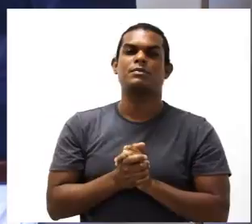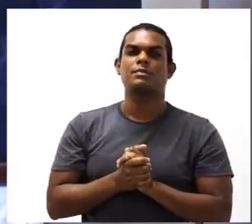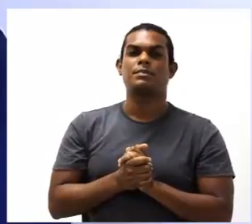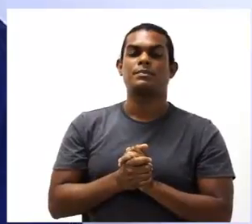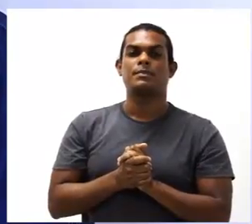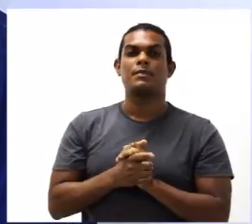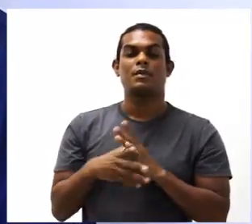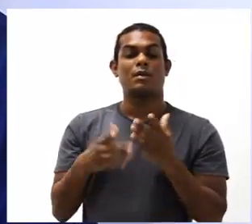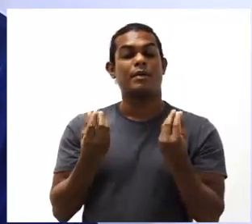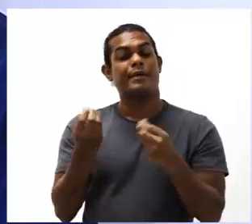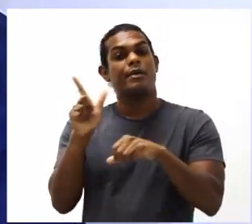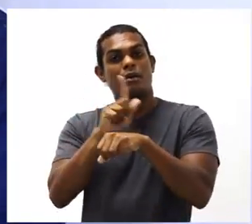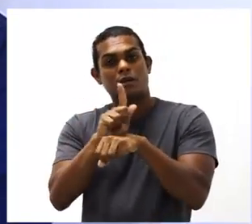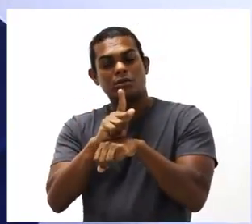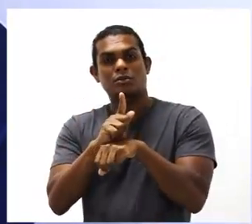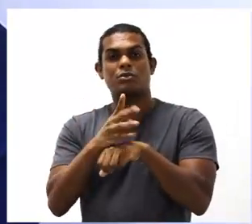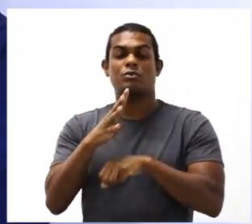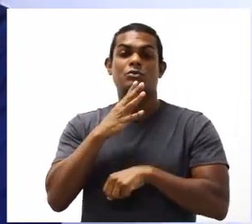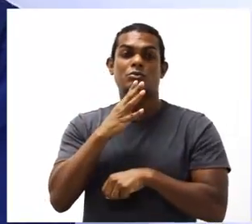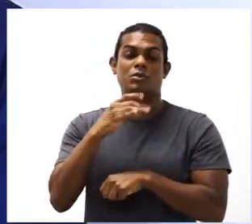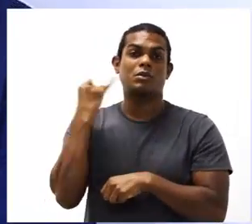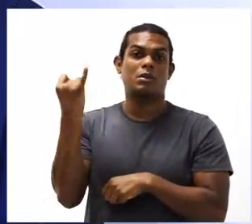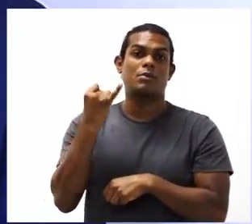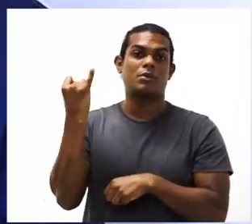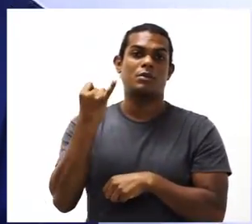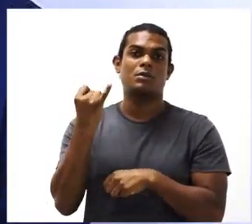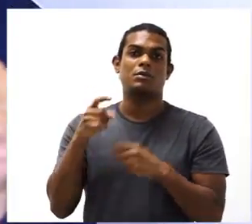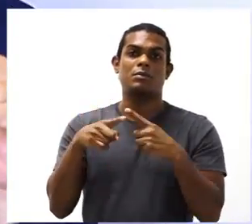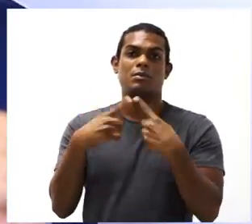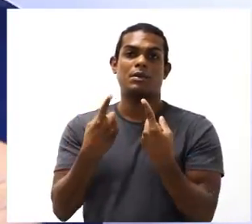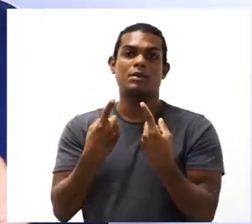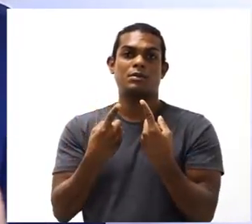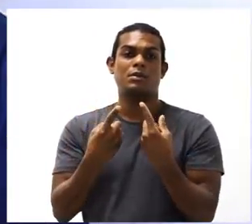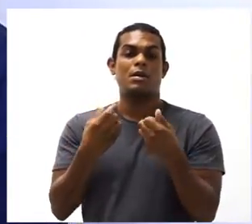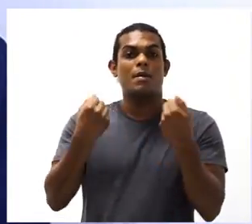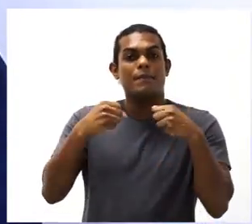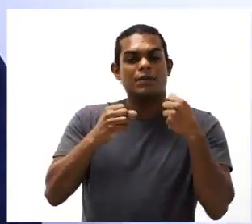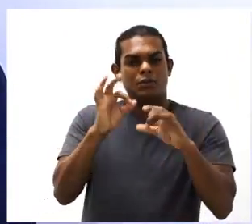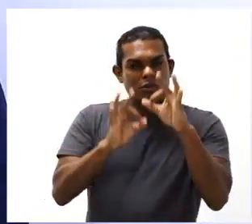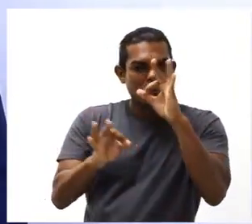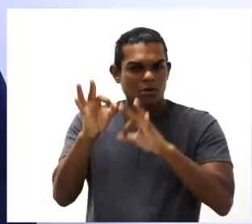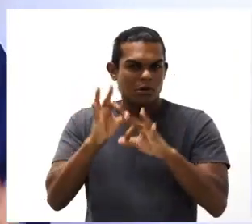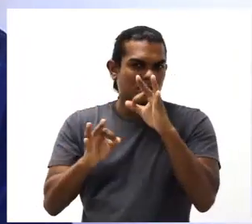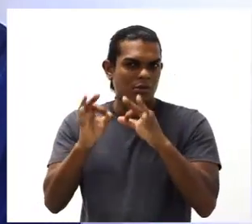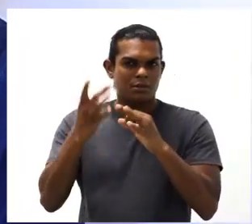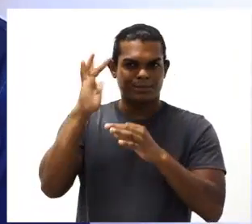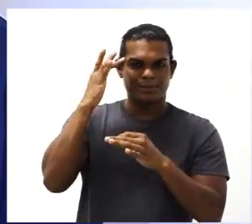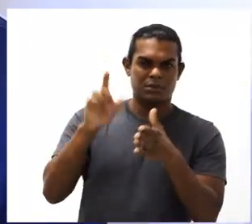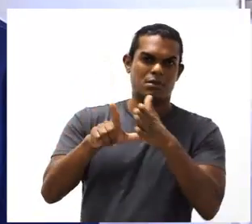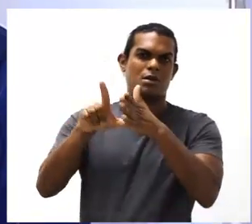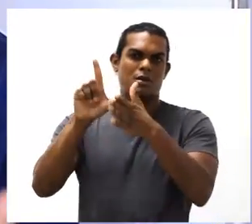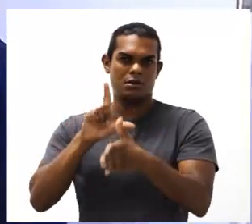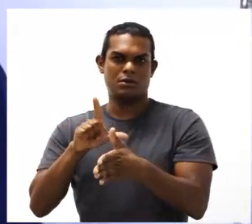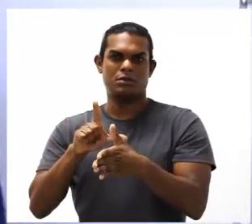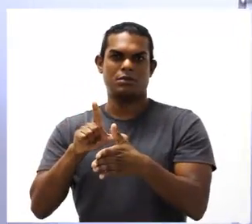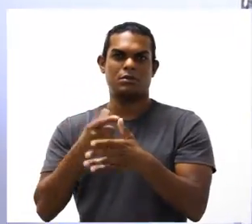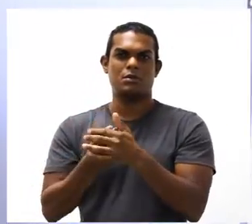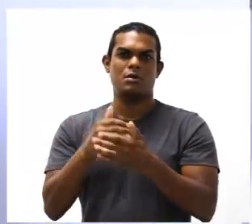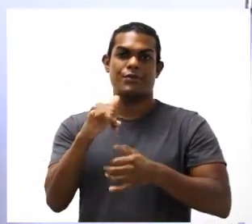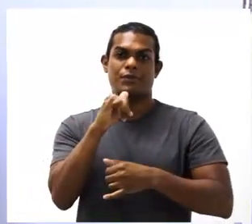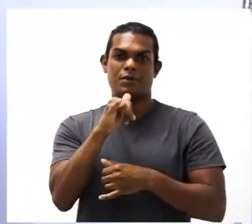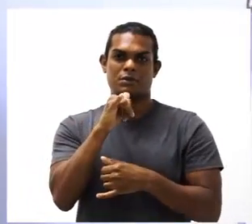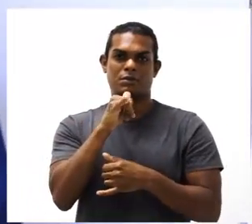gestão do conhecimento ela é extremamente importante. Agora, ela pressupõe que você tem que pensar a organização nessa perspectiva. Por